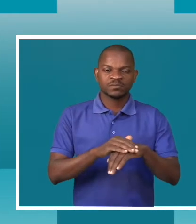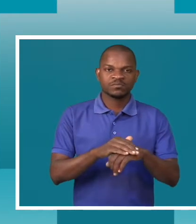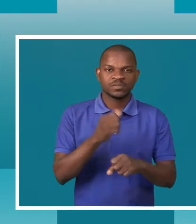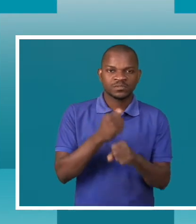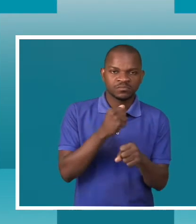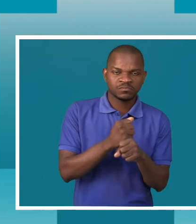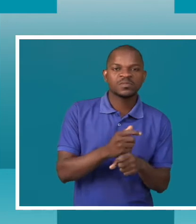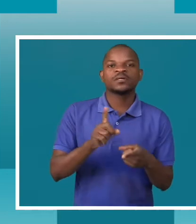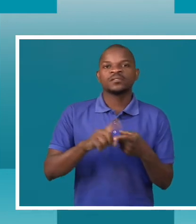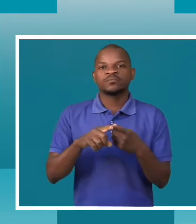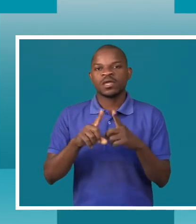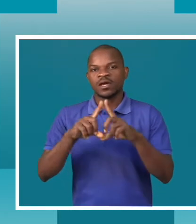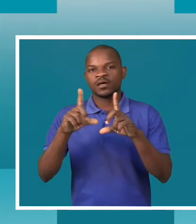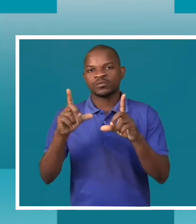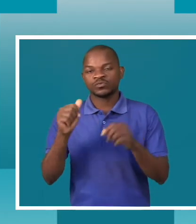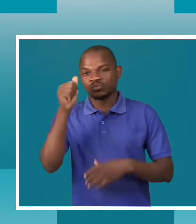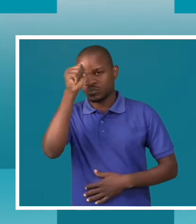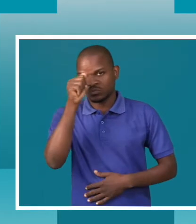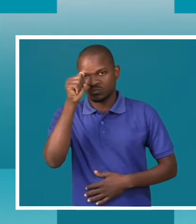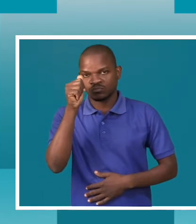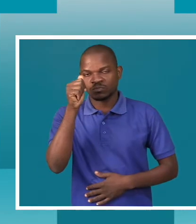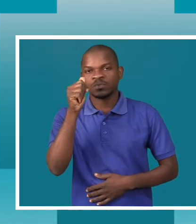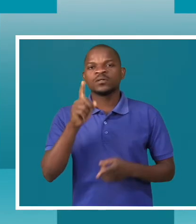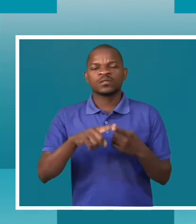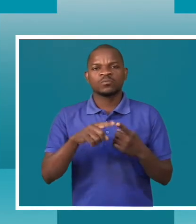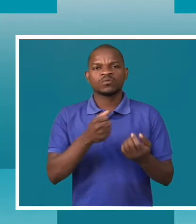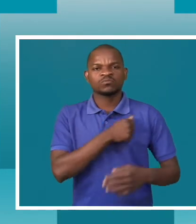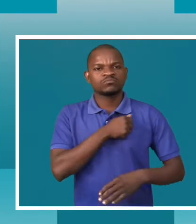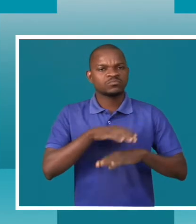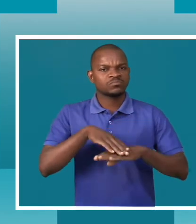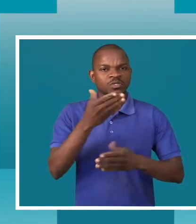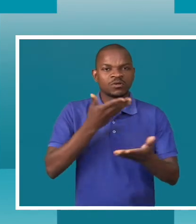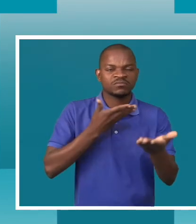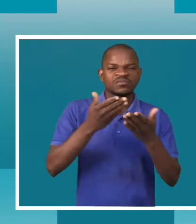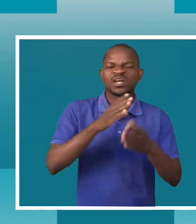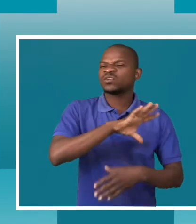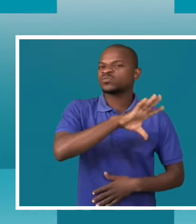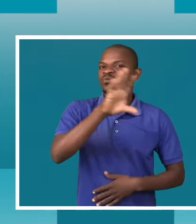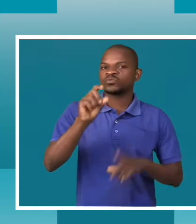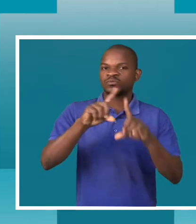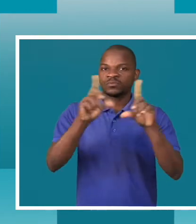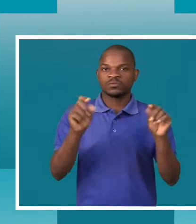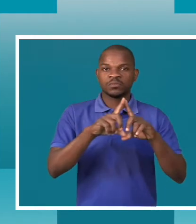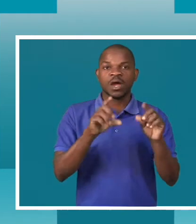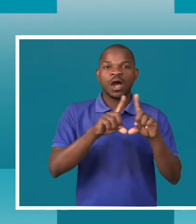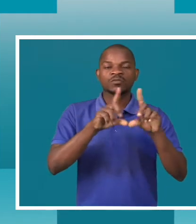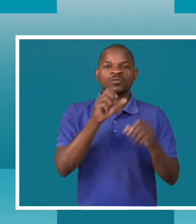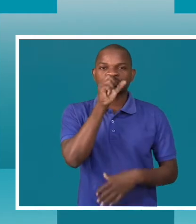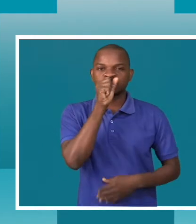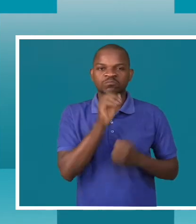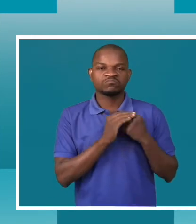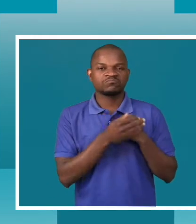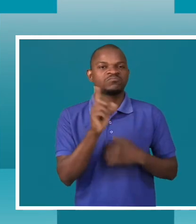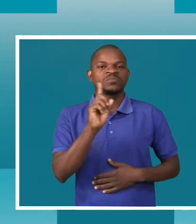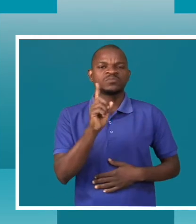conciliar a escola e o ativismo. E ele é um jovem que conversa acerca de tudo, não há tabus para ele, sempre